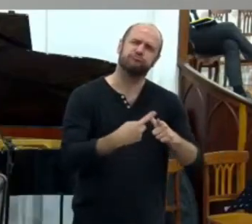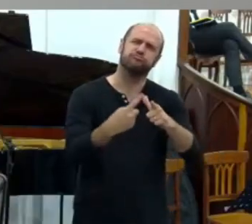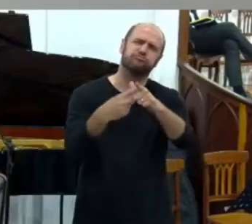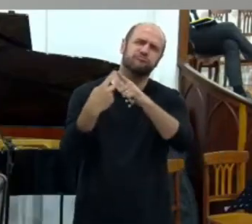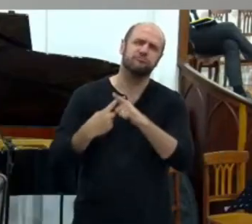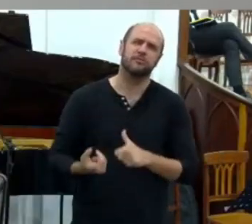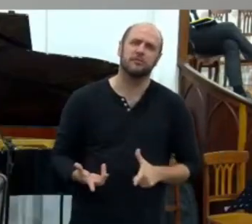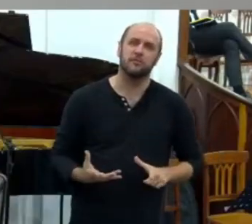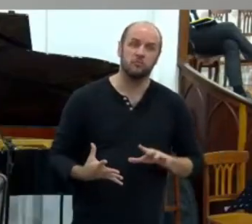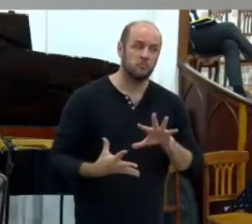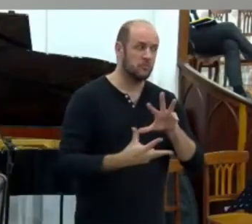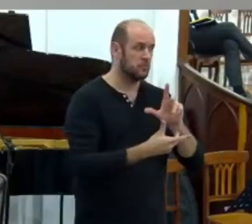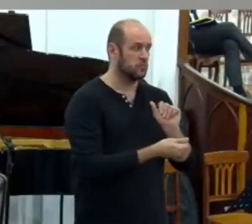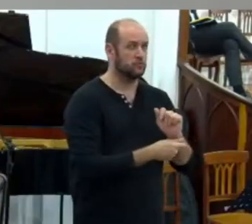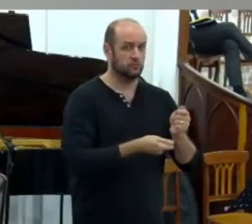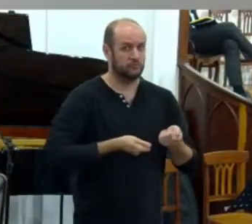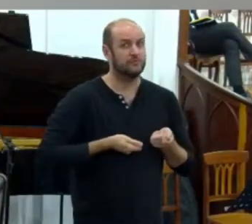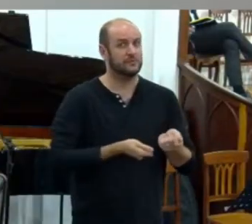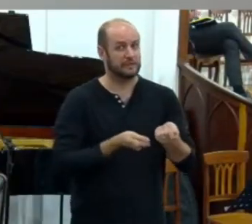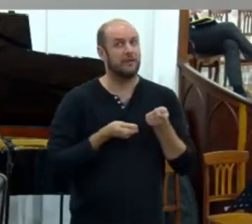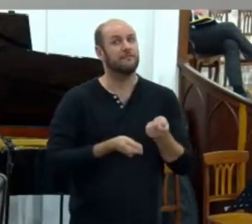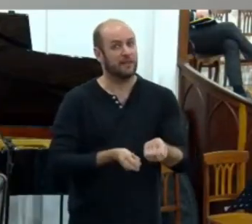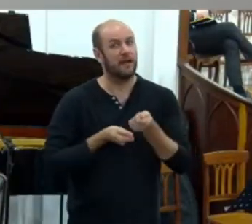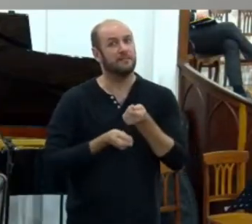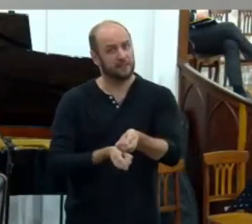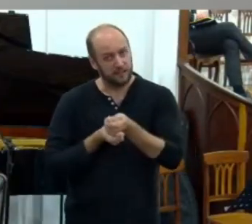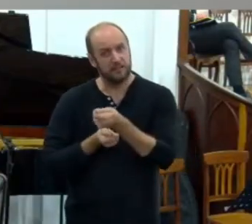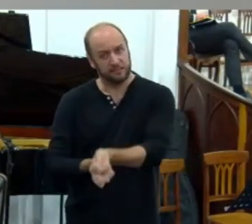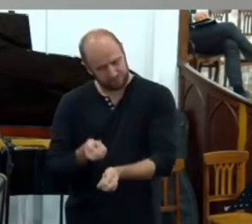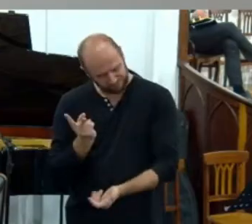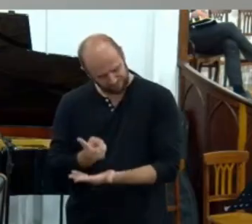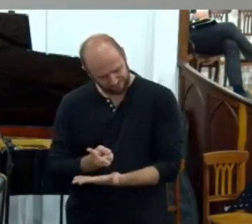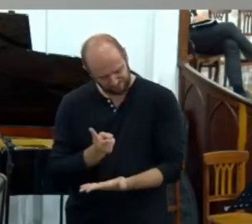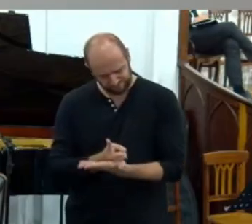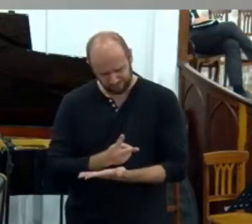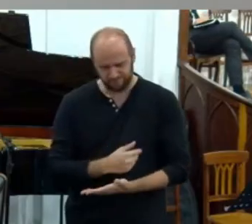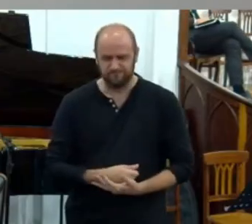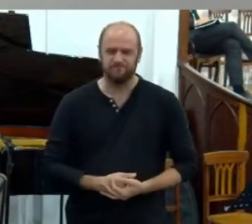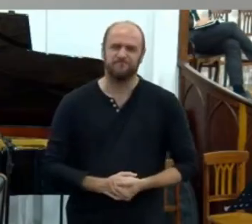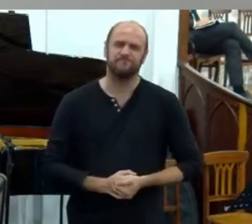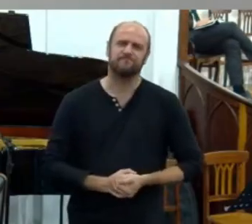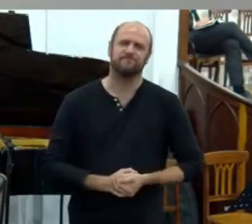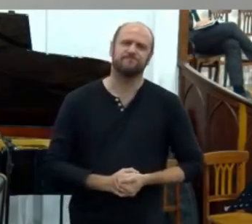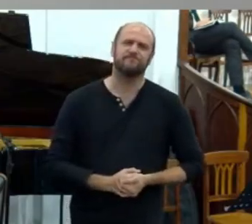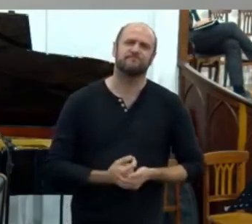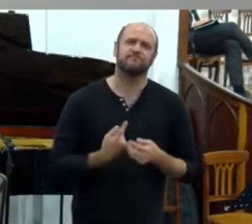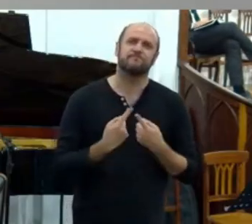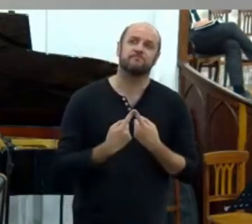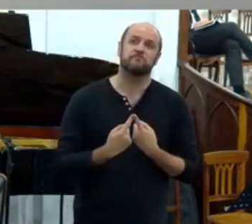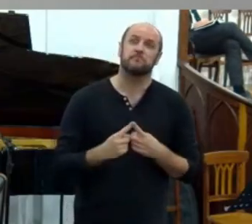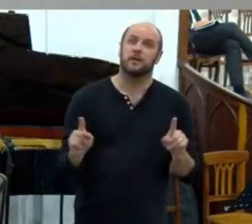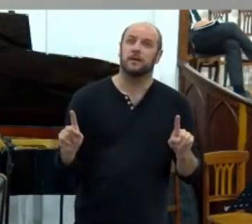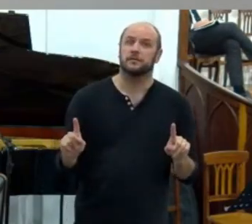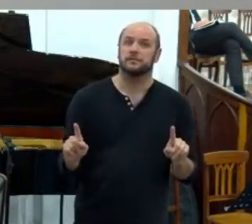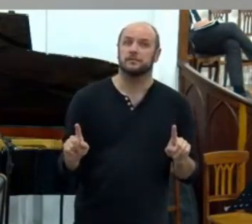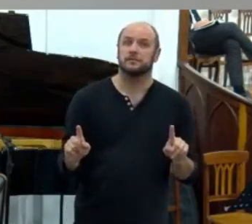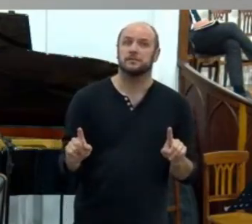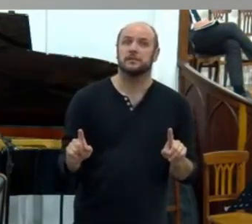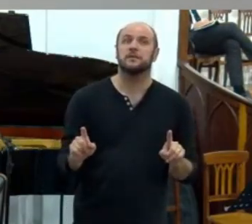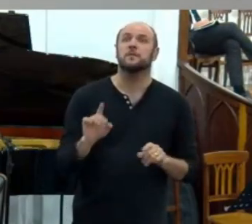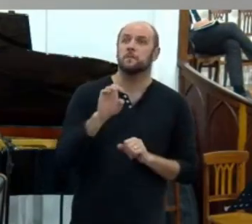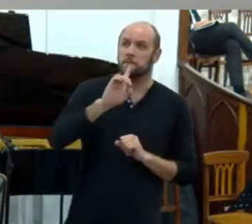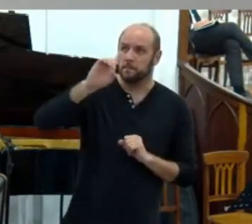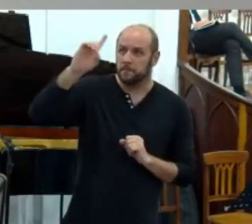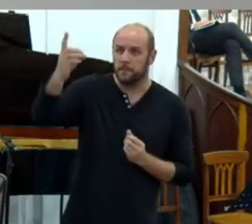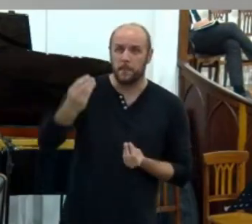Um mundo onde somos tentados e testados a cada dia. Mas como eles, Deus